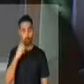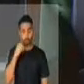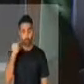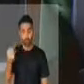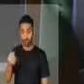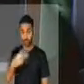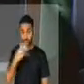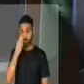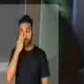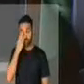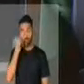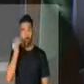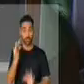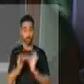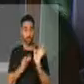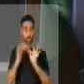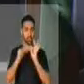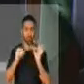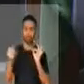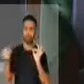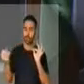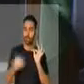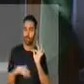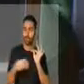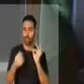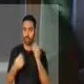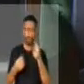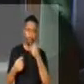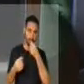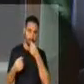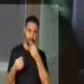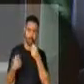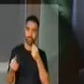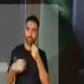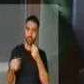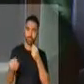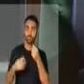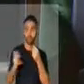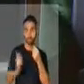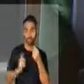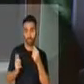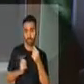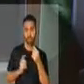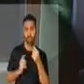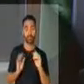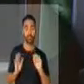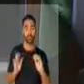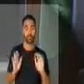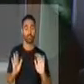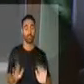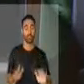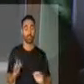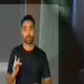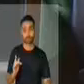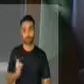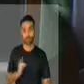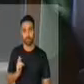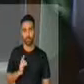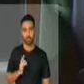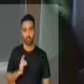novas tecnologias e novos medicamentos chegam ao mercado, mas algo